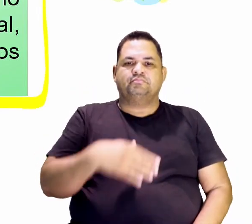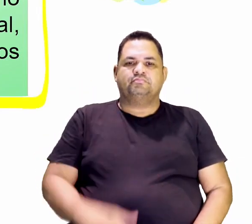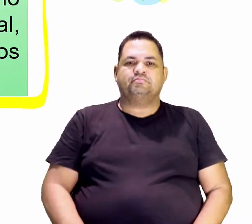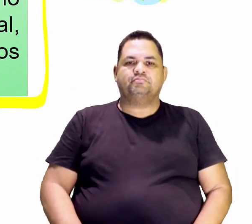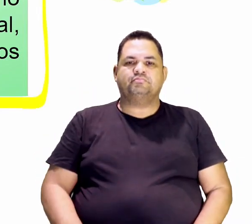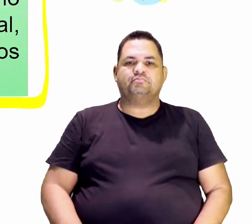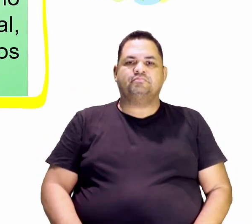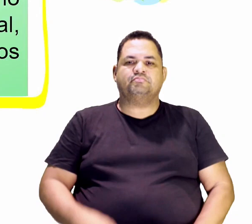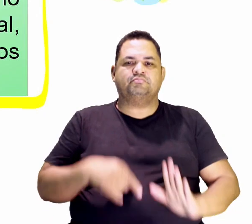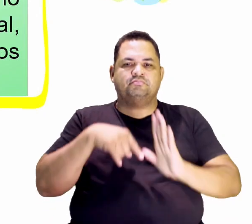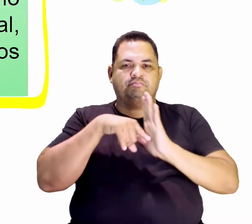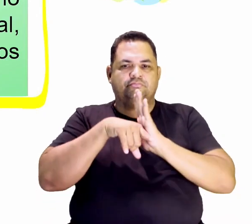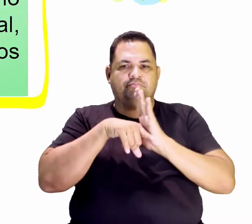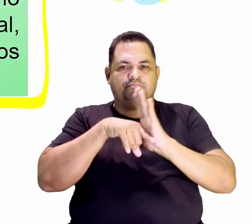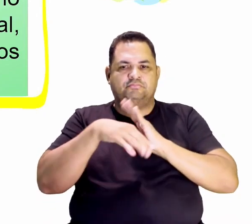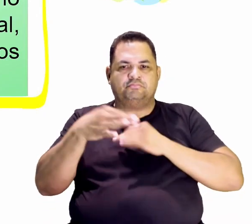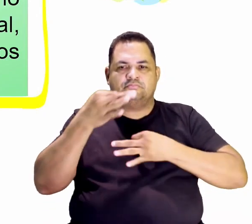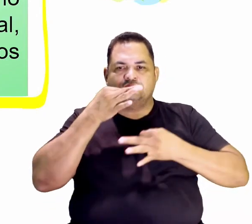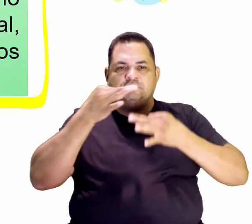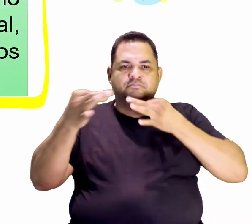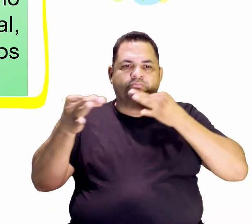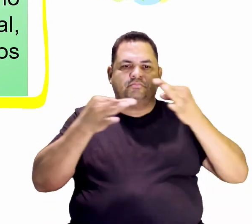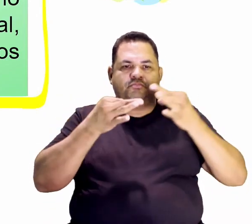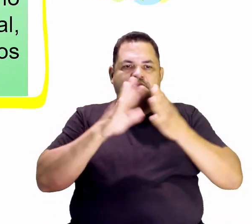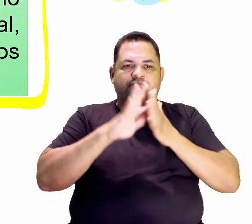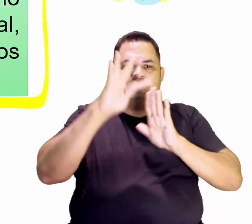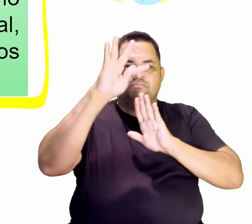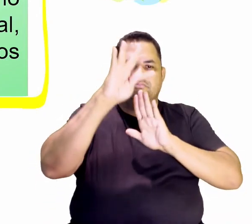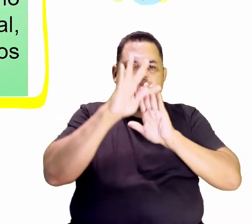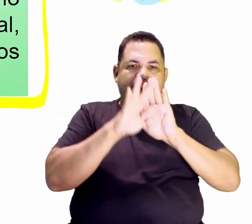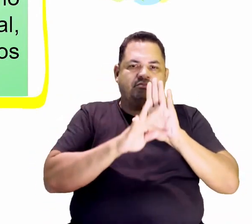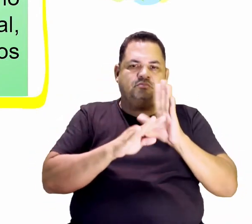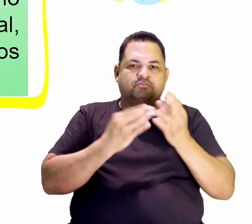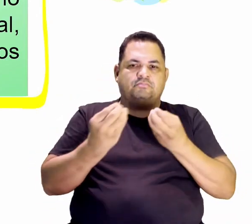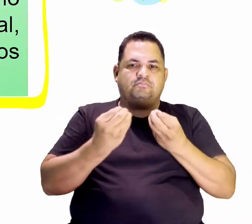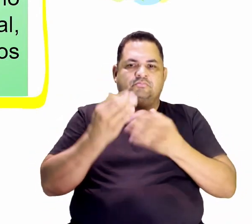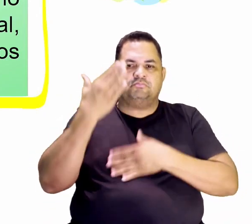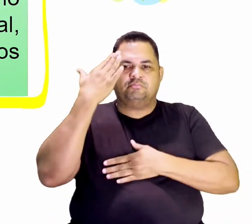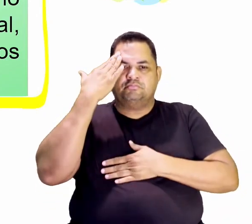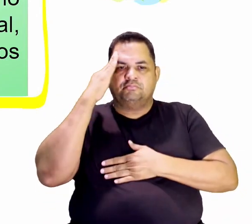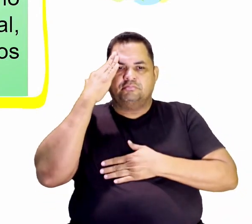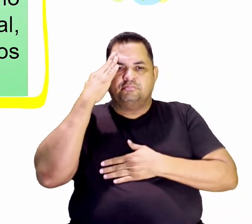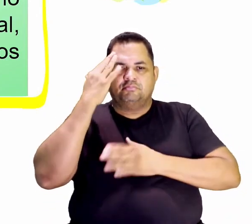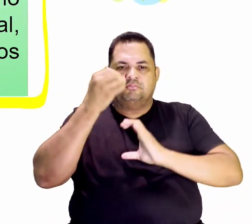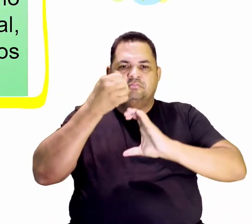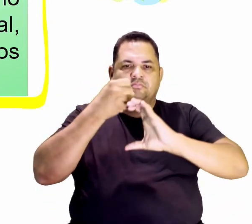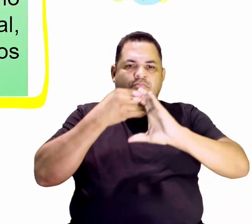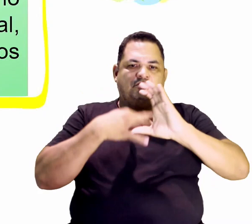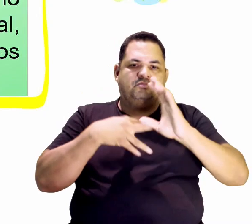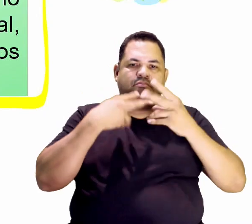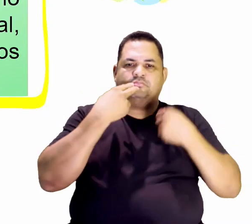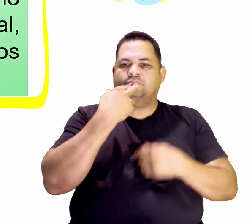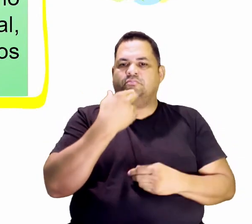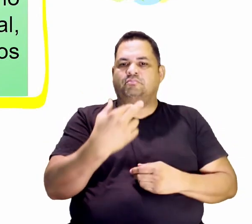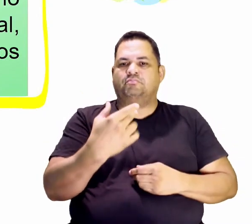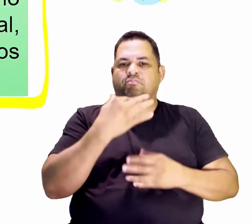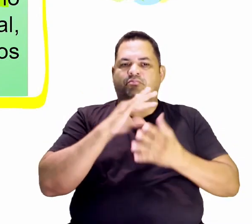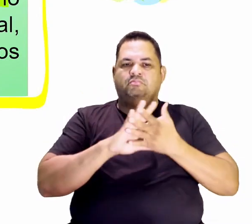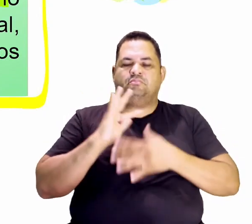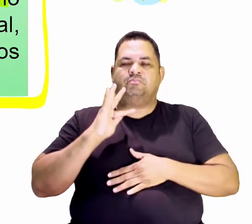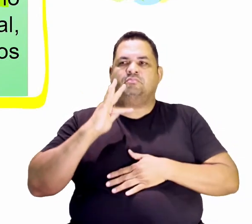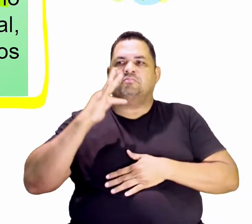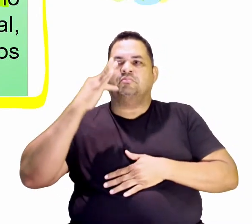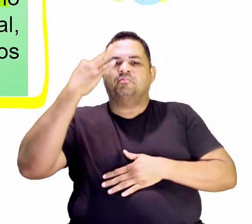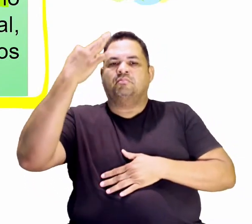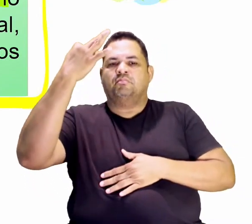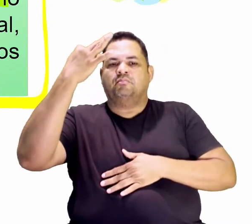que analisar criticamente textos de modo a compreender e caracterizar as línguas